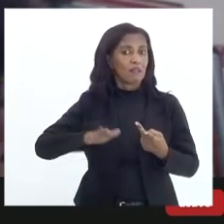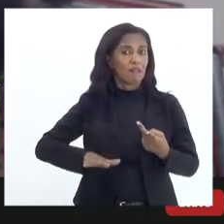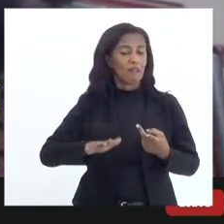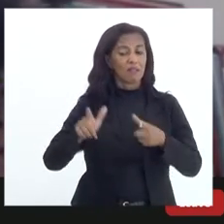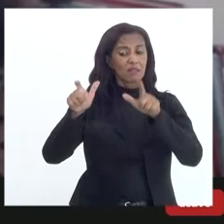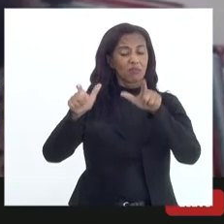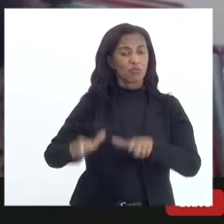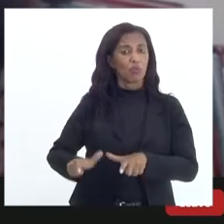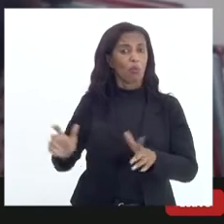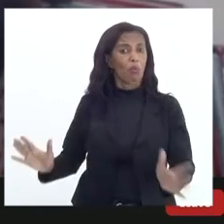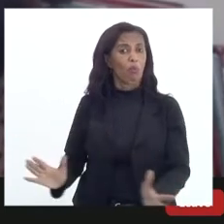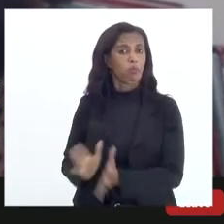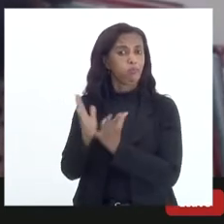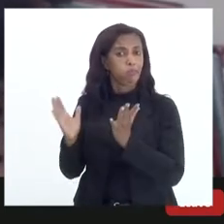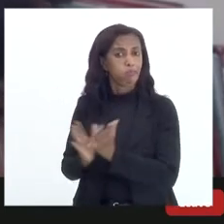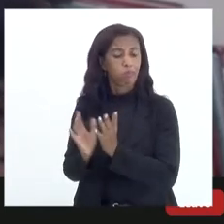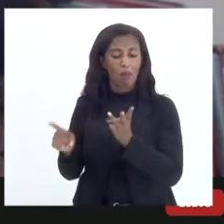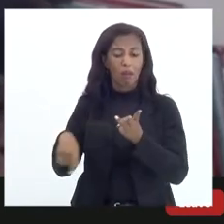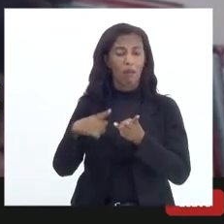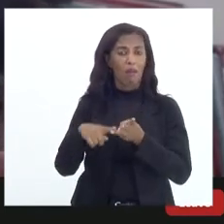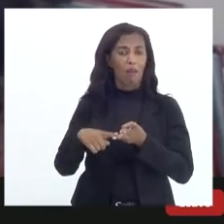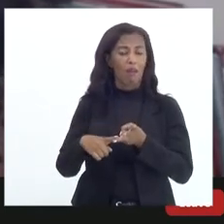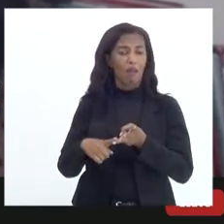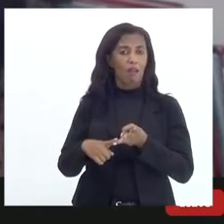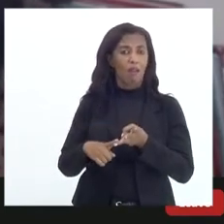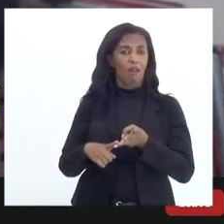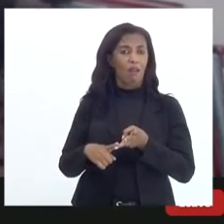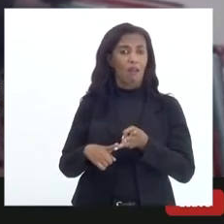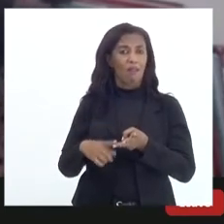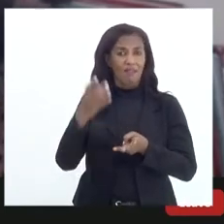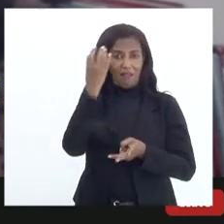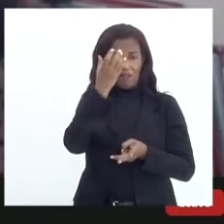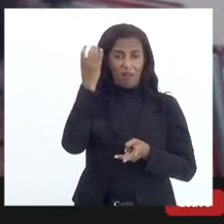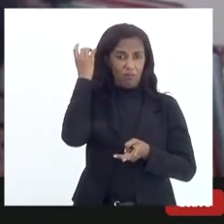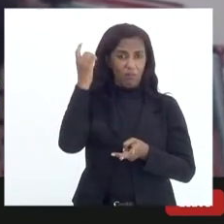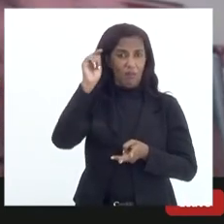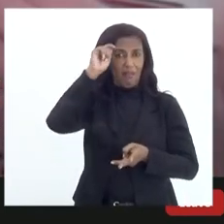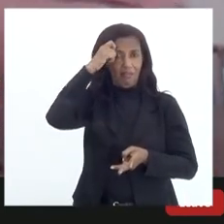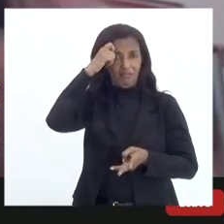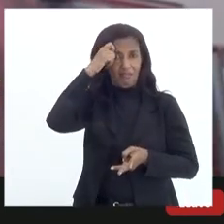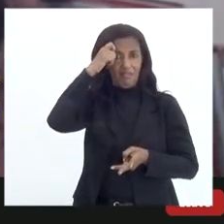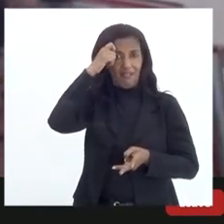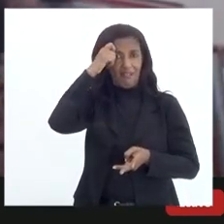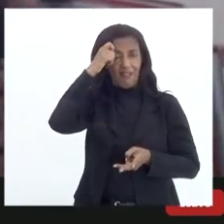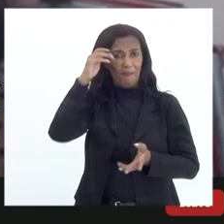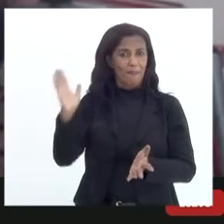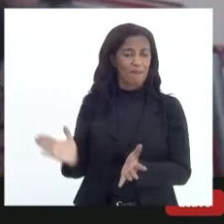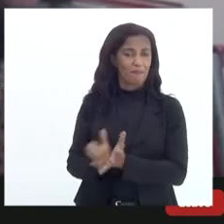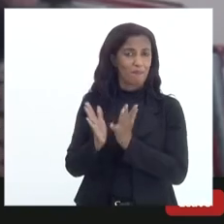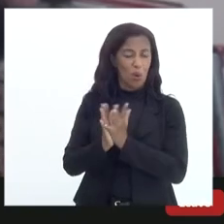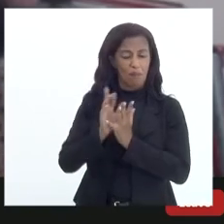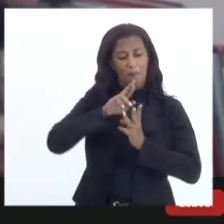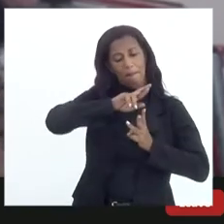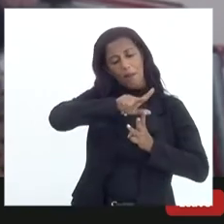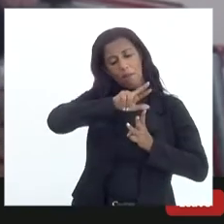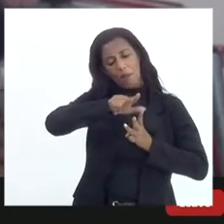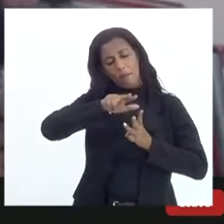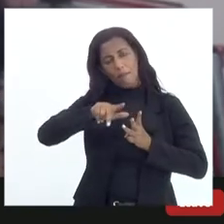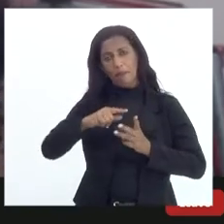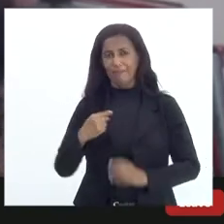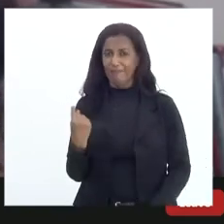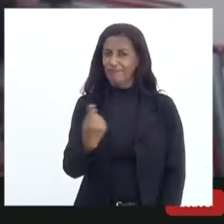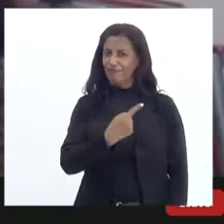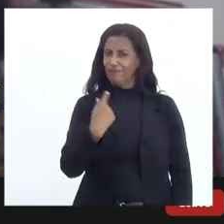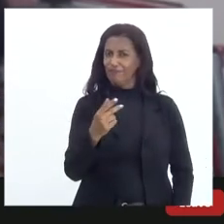de periferia, ela é uma criança negra e ela é uma criança do Candomblé. Então, são diversas interseccionalidades e que nós da